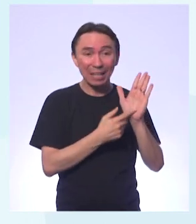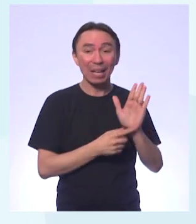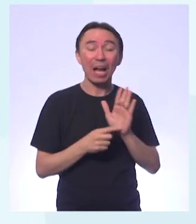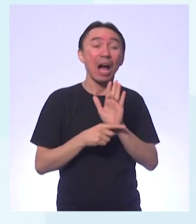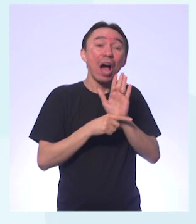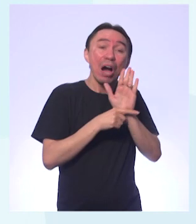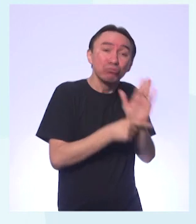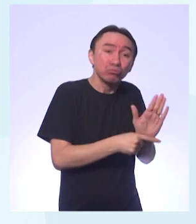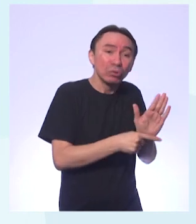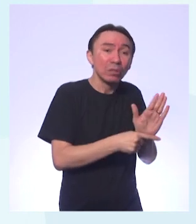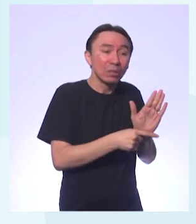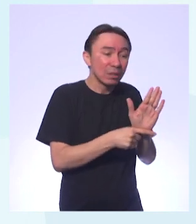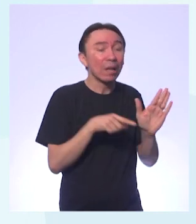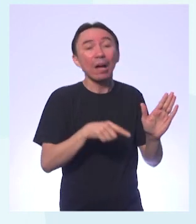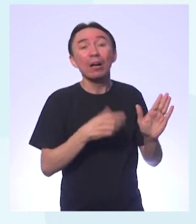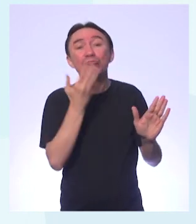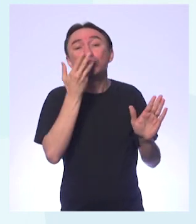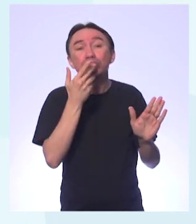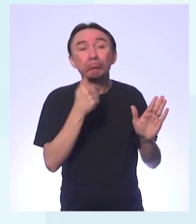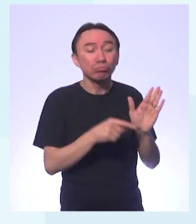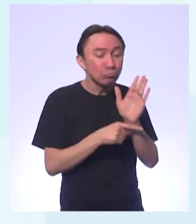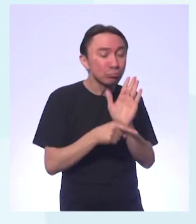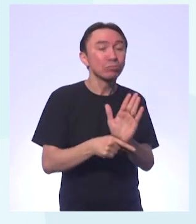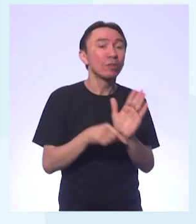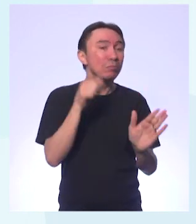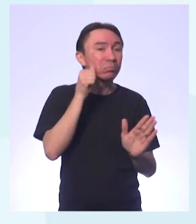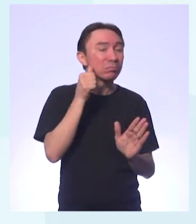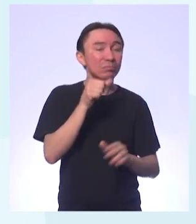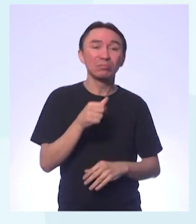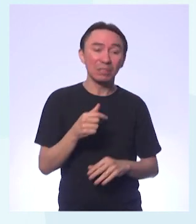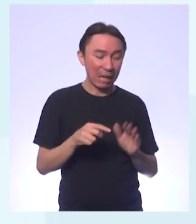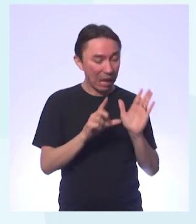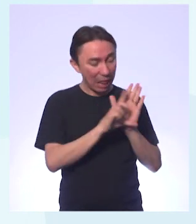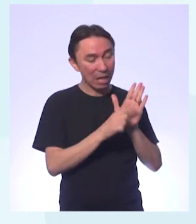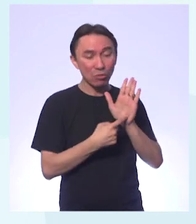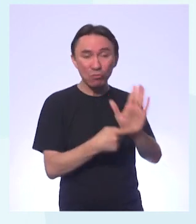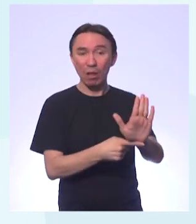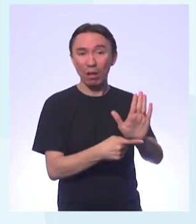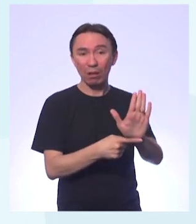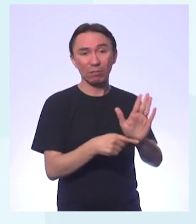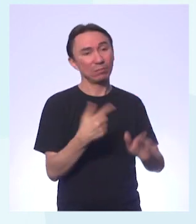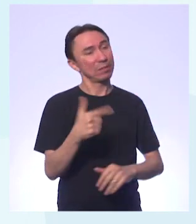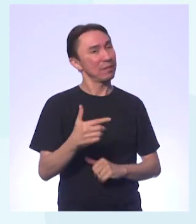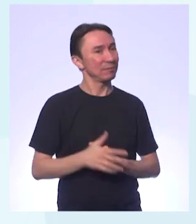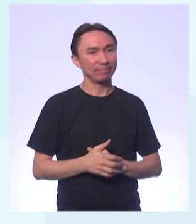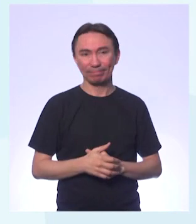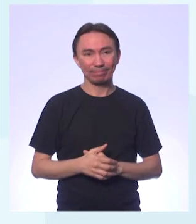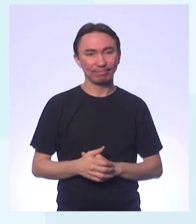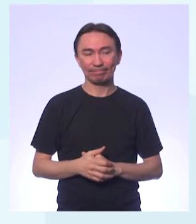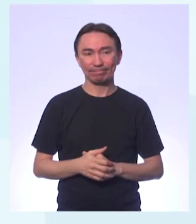duas minorias, aí, mulheres e crianças, está bem? Mas o homem também sofreu muito.